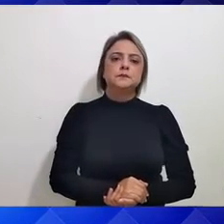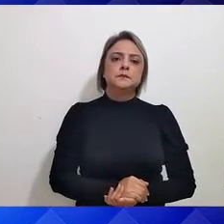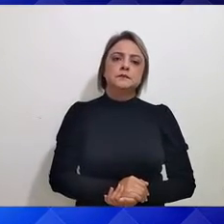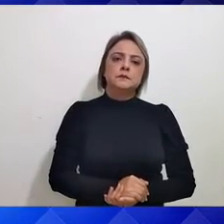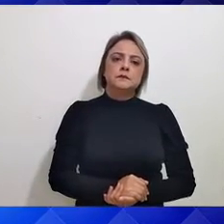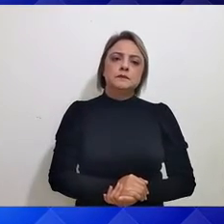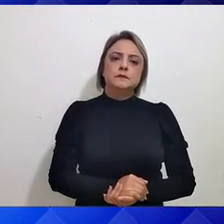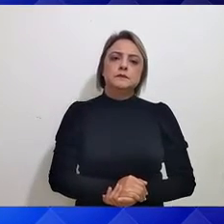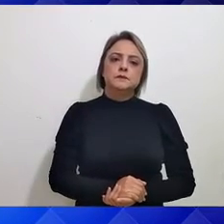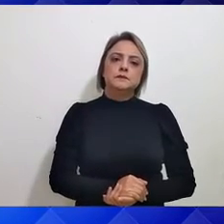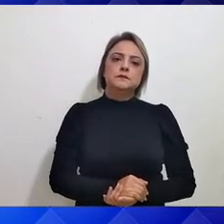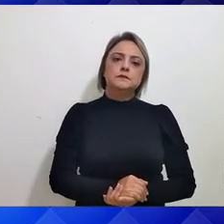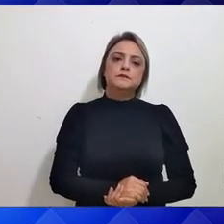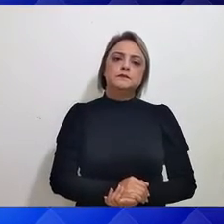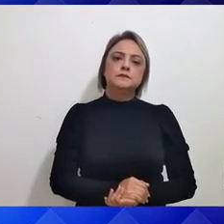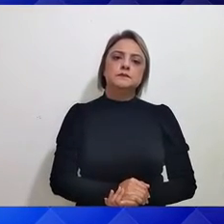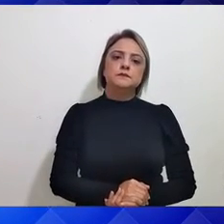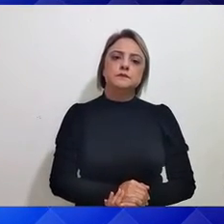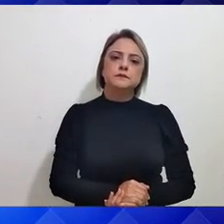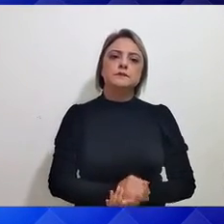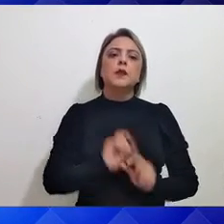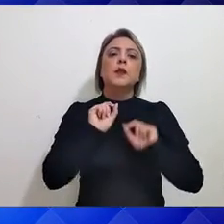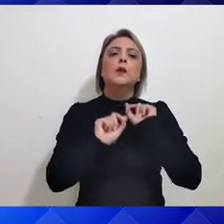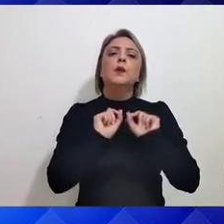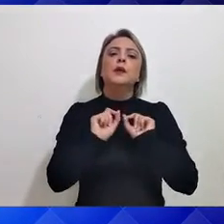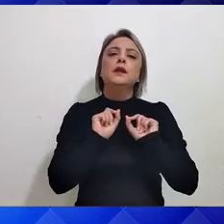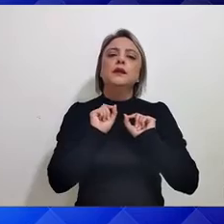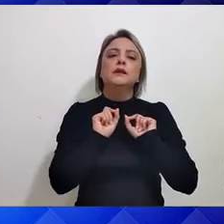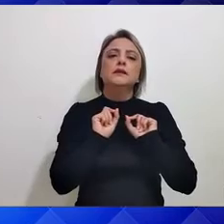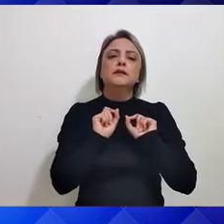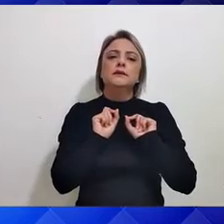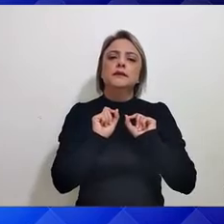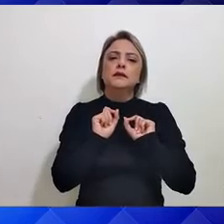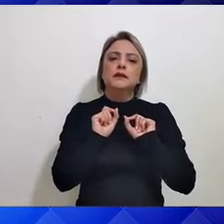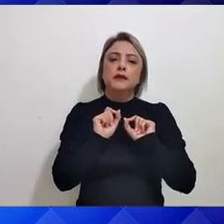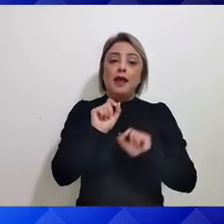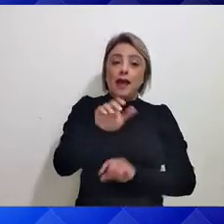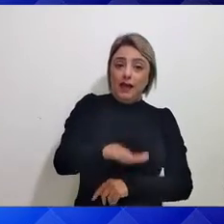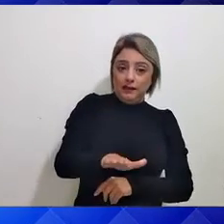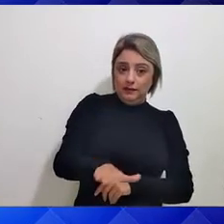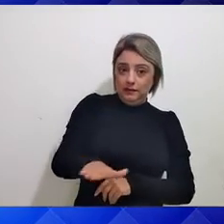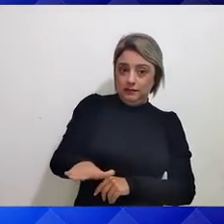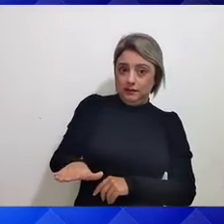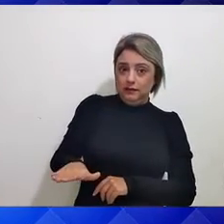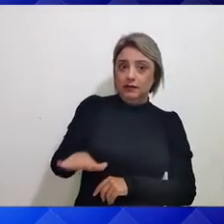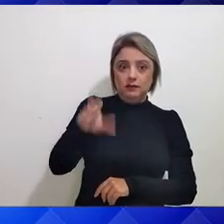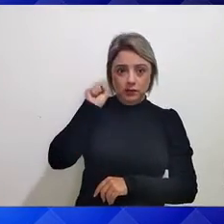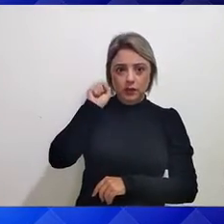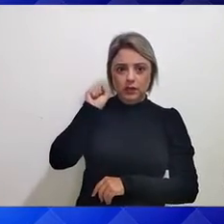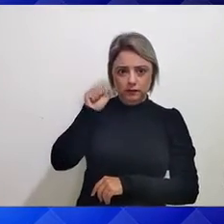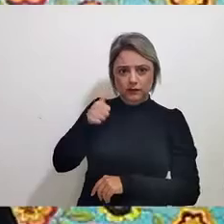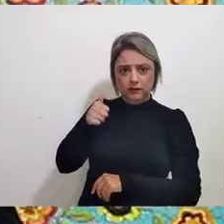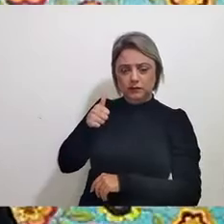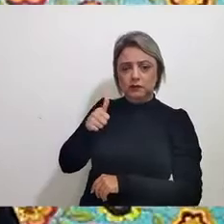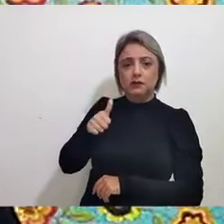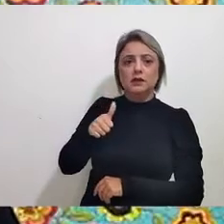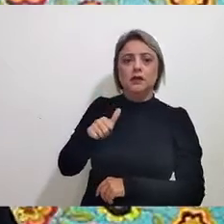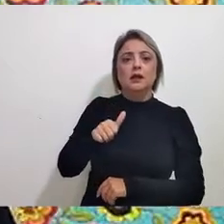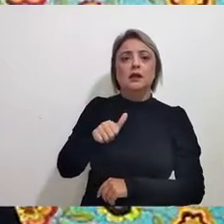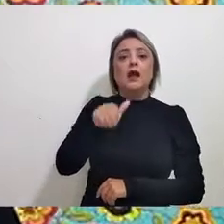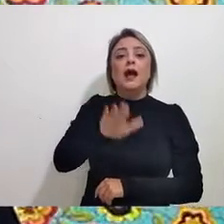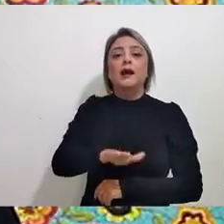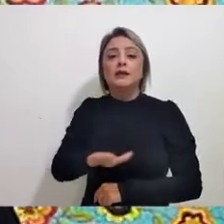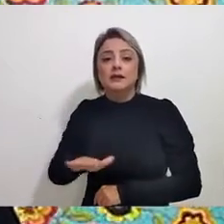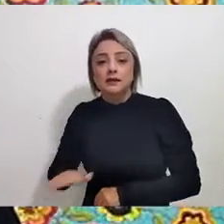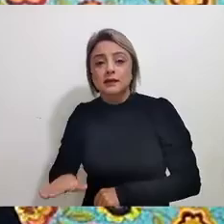O que acontece? Cléber? A criança. Oi, tá ouvindo? A Sim. criança, ela é